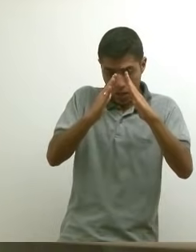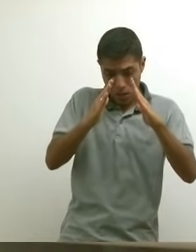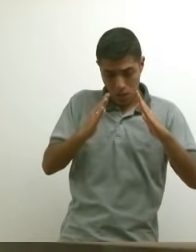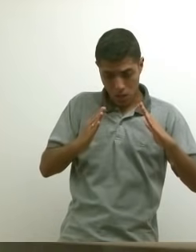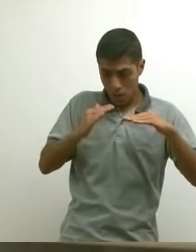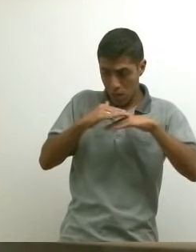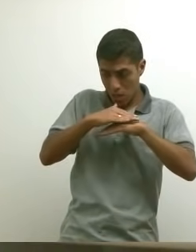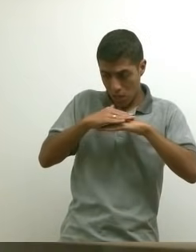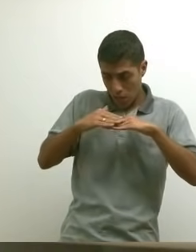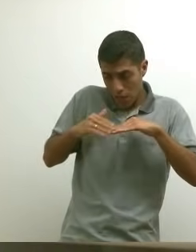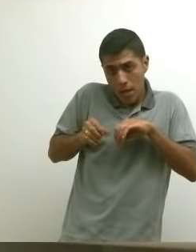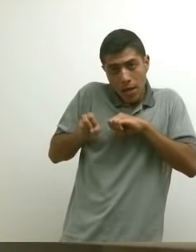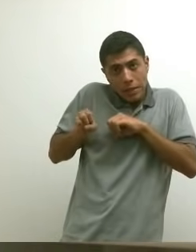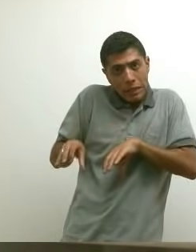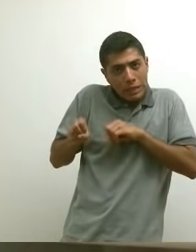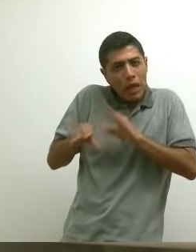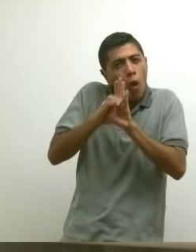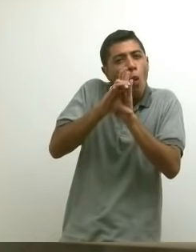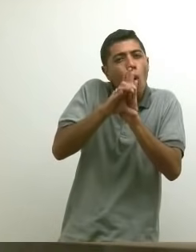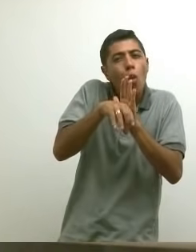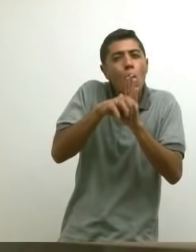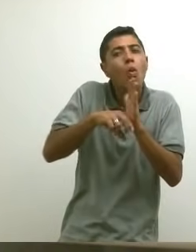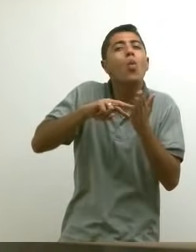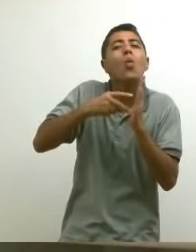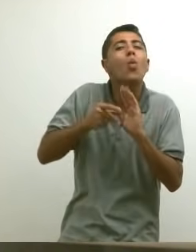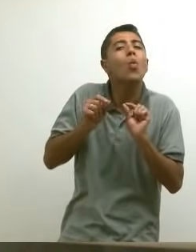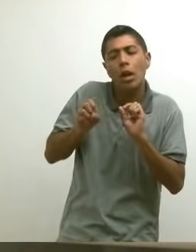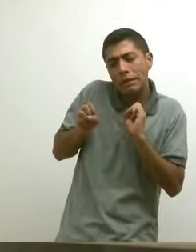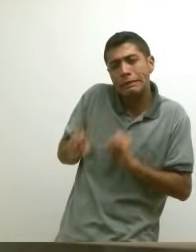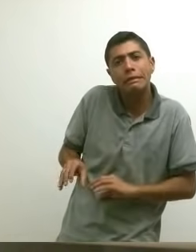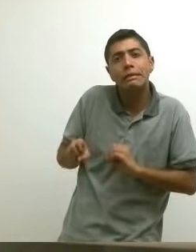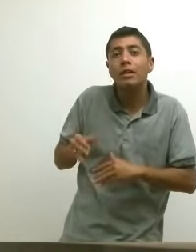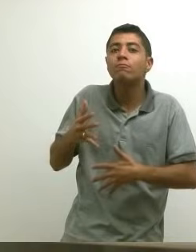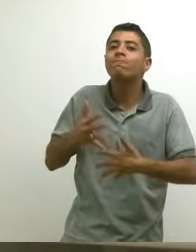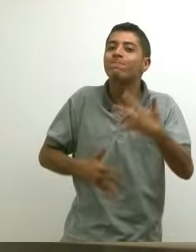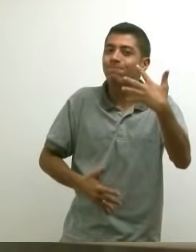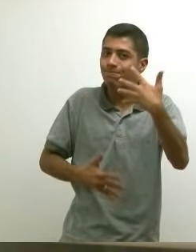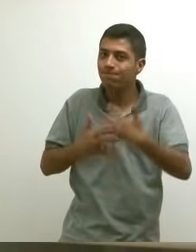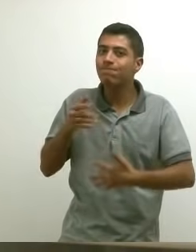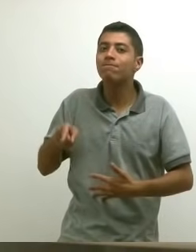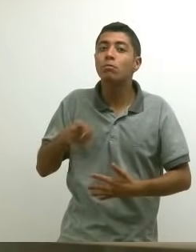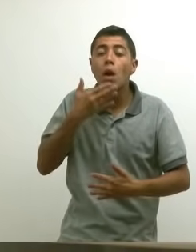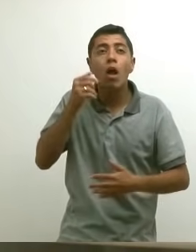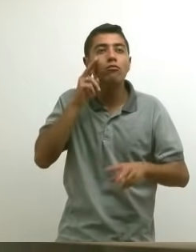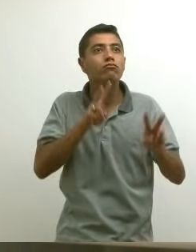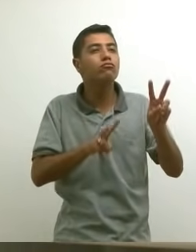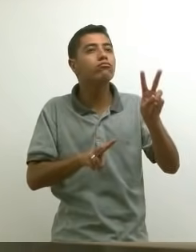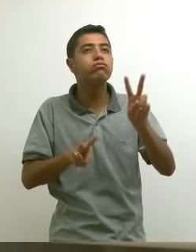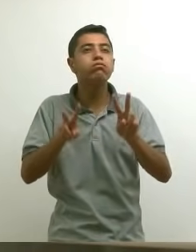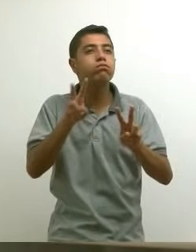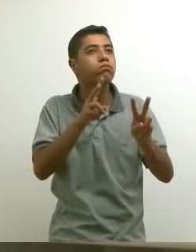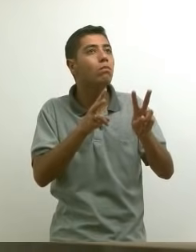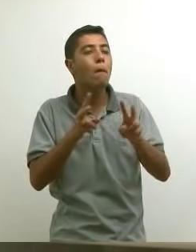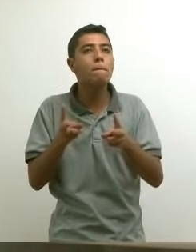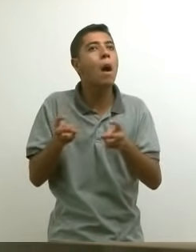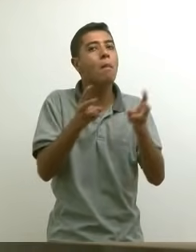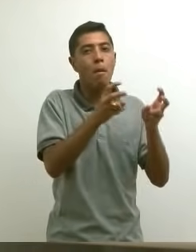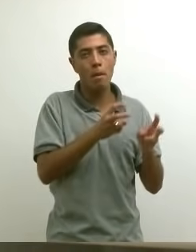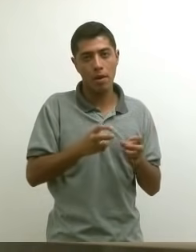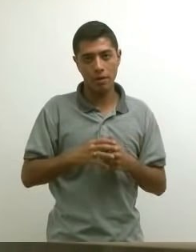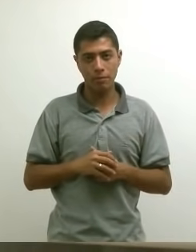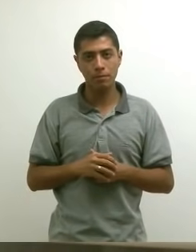diferença entre o conceito e percepção direta da criança não brincar sempre gosto de dar o exemplo da goiabeira